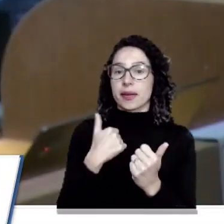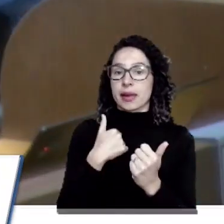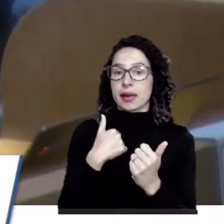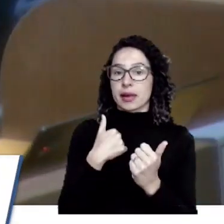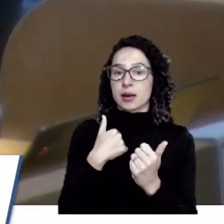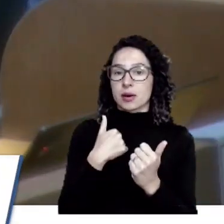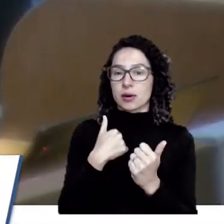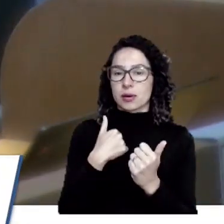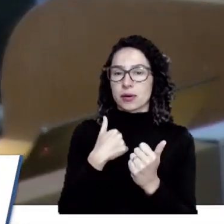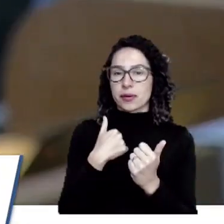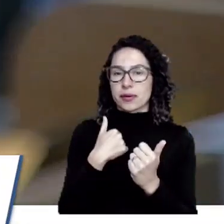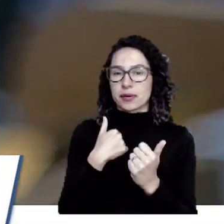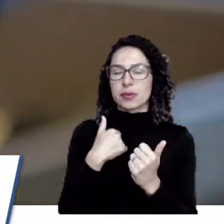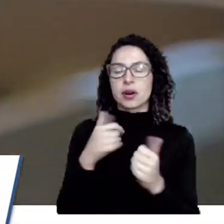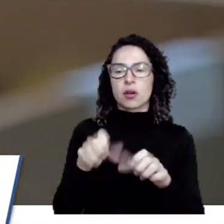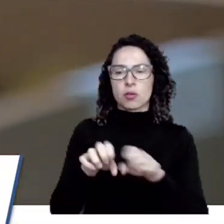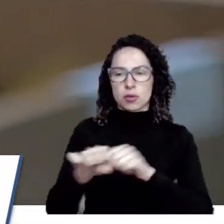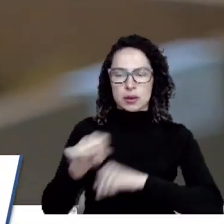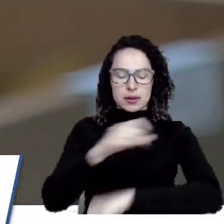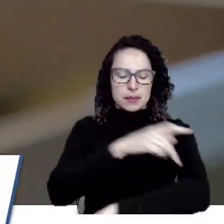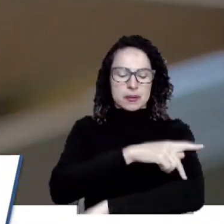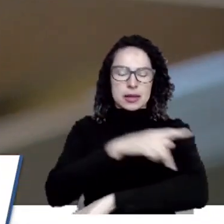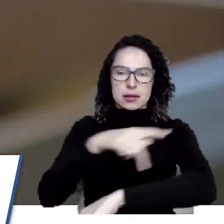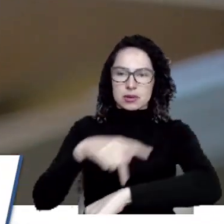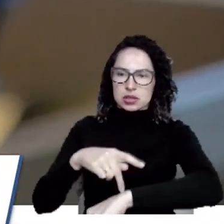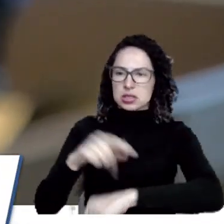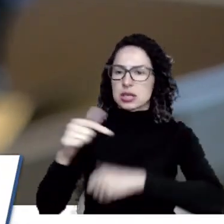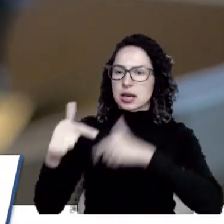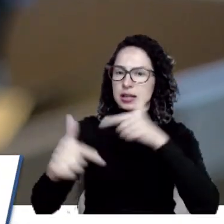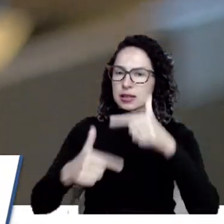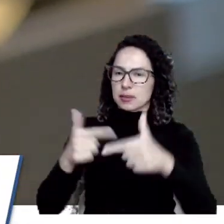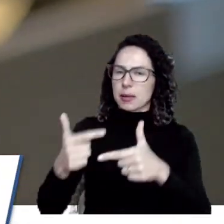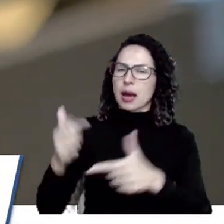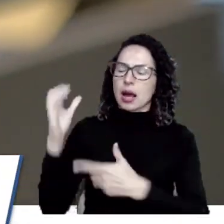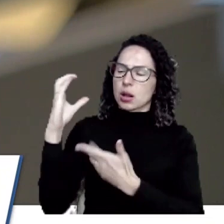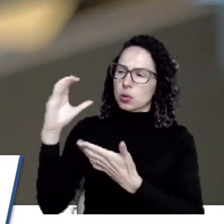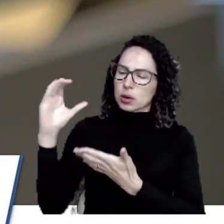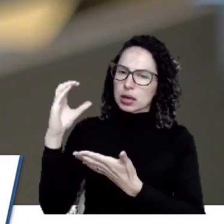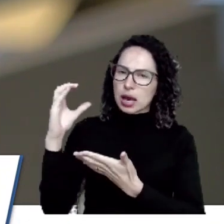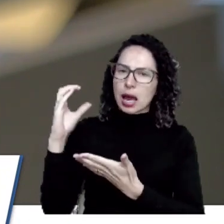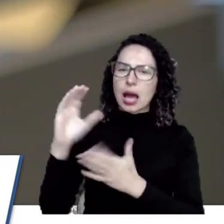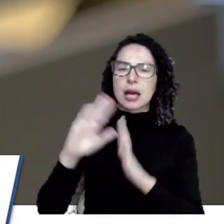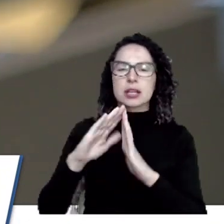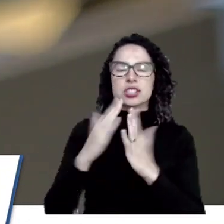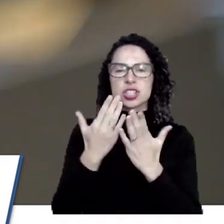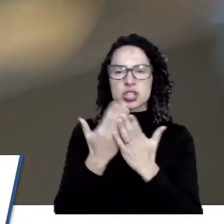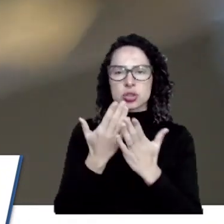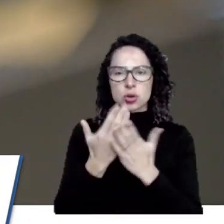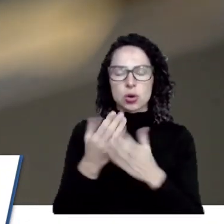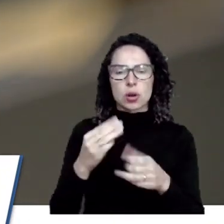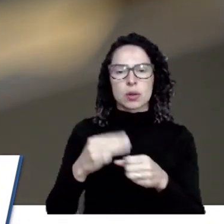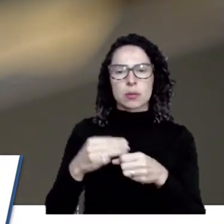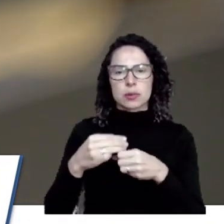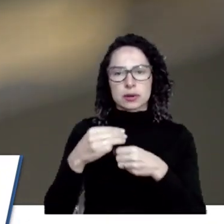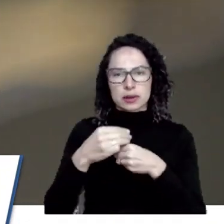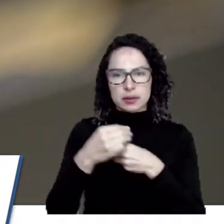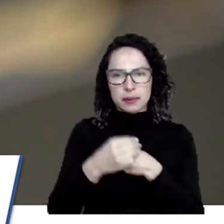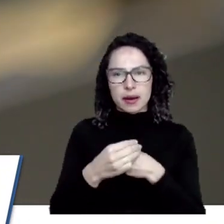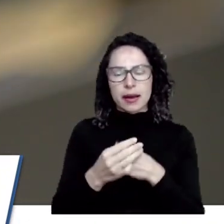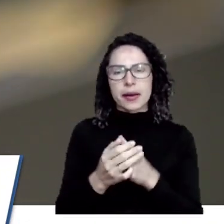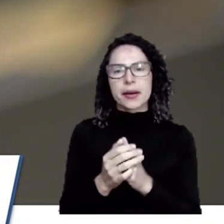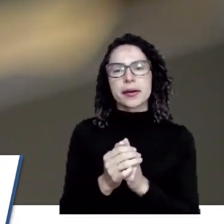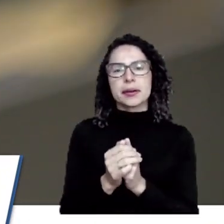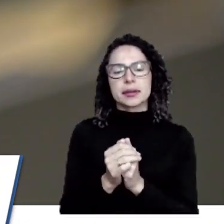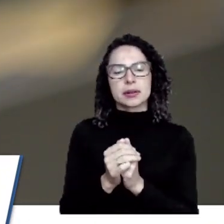formação em pedagogia, trabalho diretamente com as entidades, com creches, com escolas municipais de